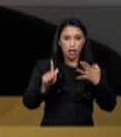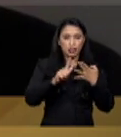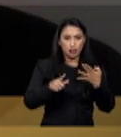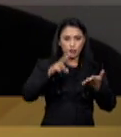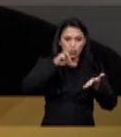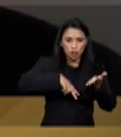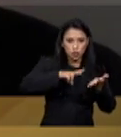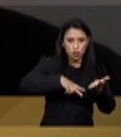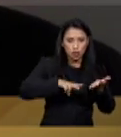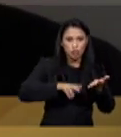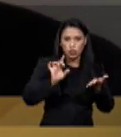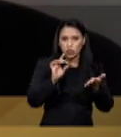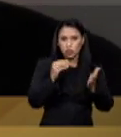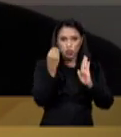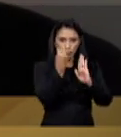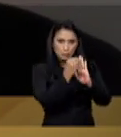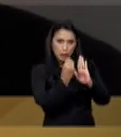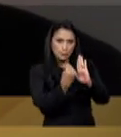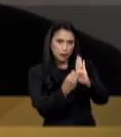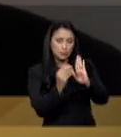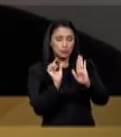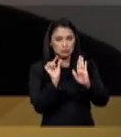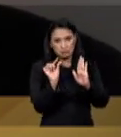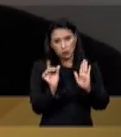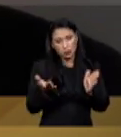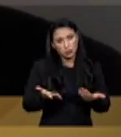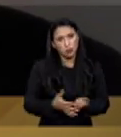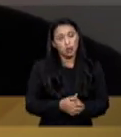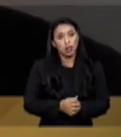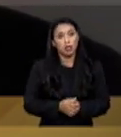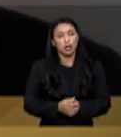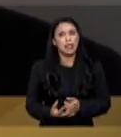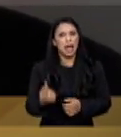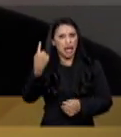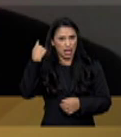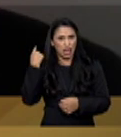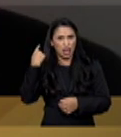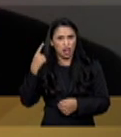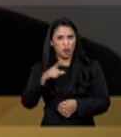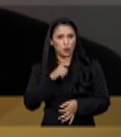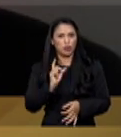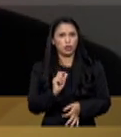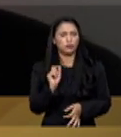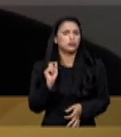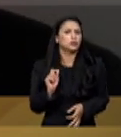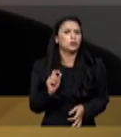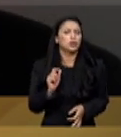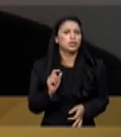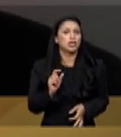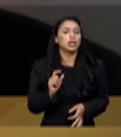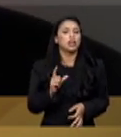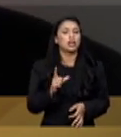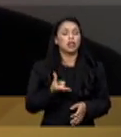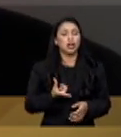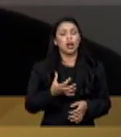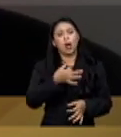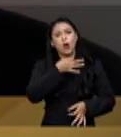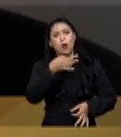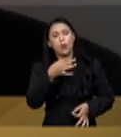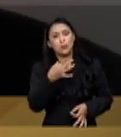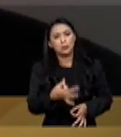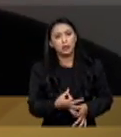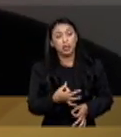lendo apenas trechos. Na oportunidade, consignei a pertinência do argumento deduzido